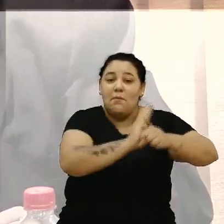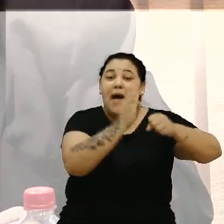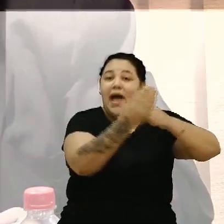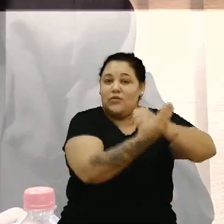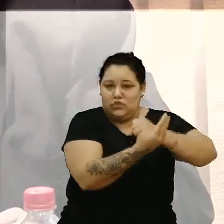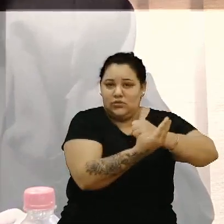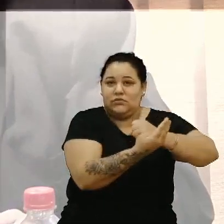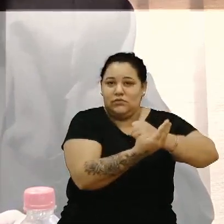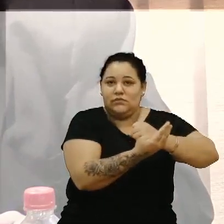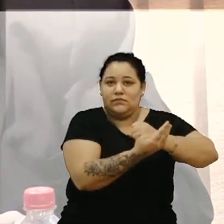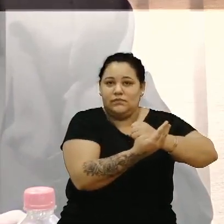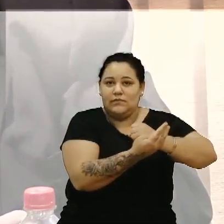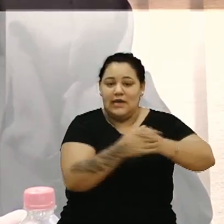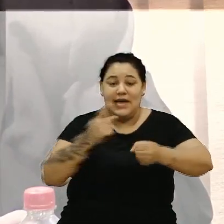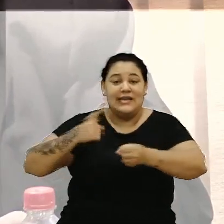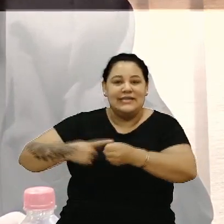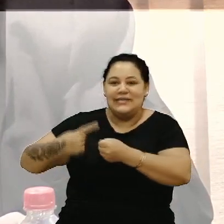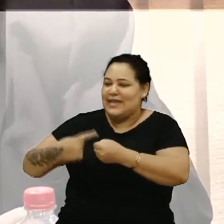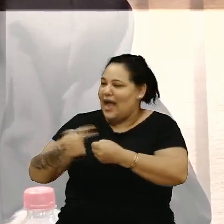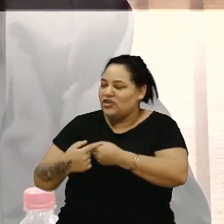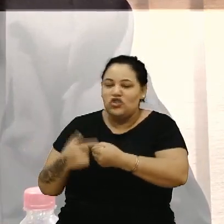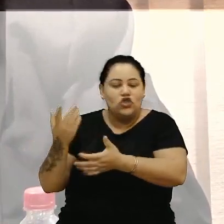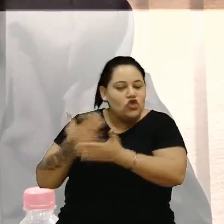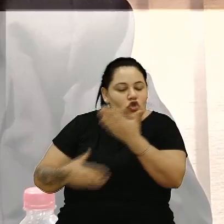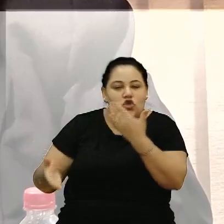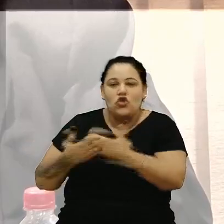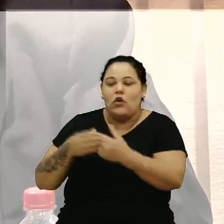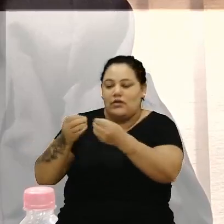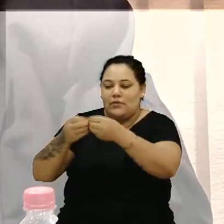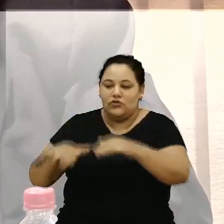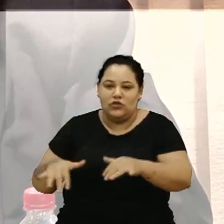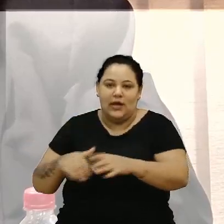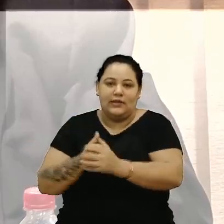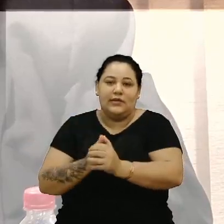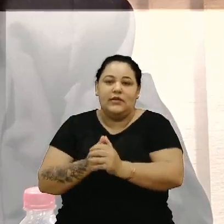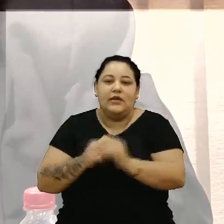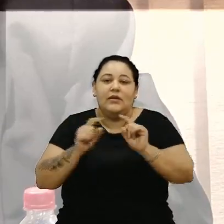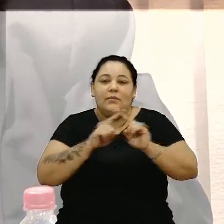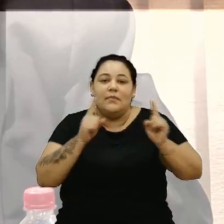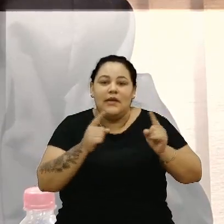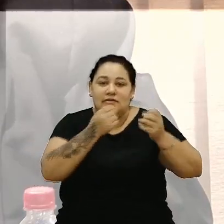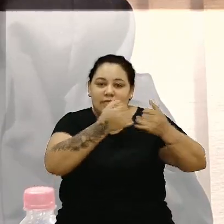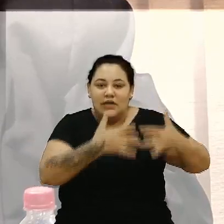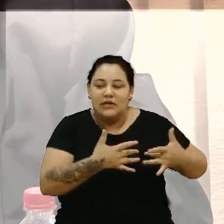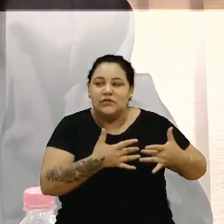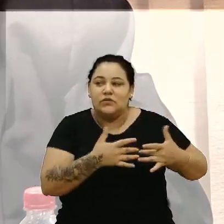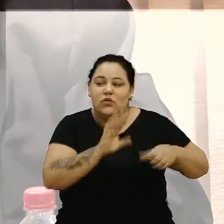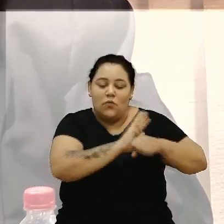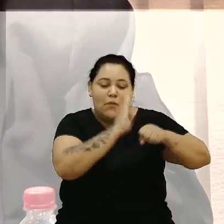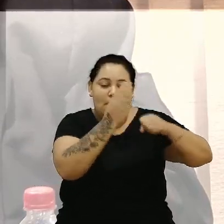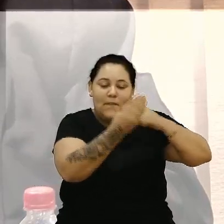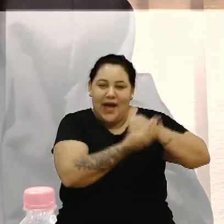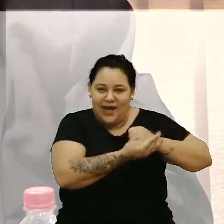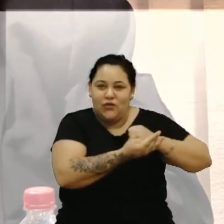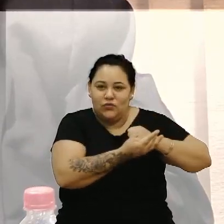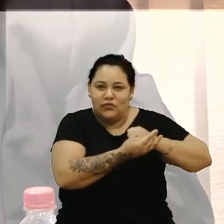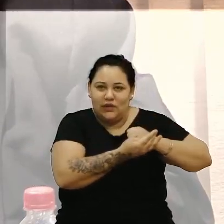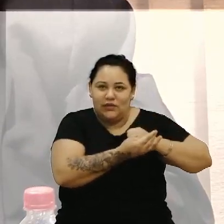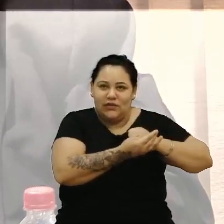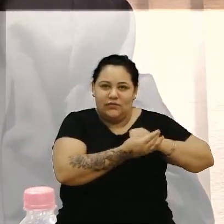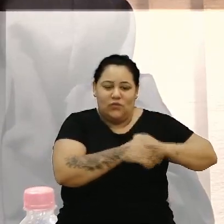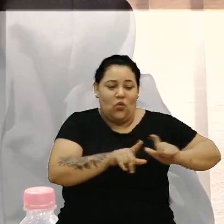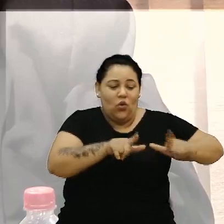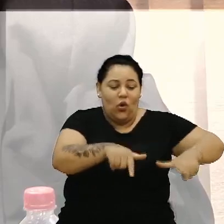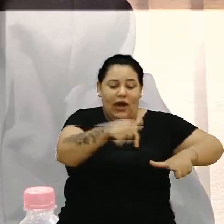porque a cidade toda foi afetada, mas aqui destacando os bairros que são aí geograficamente de aluvião,